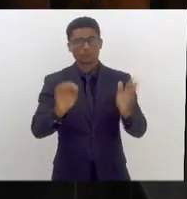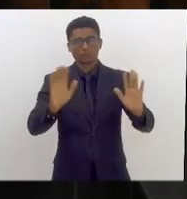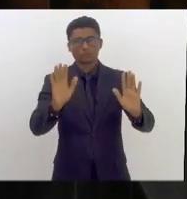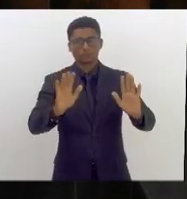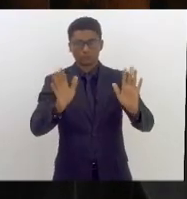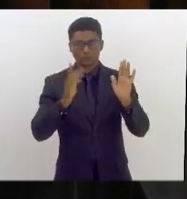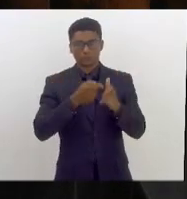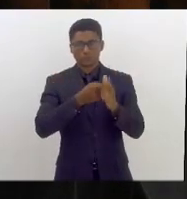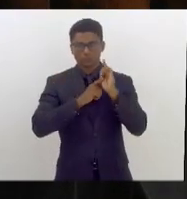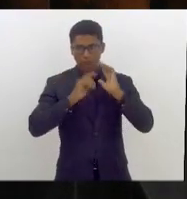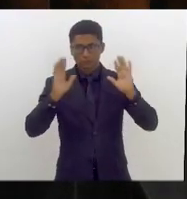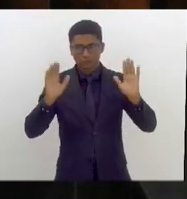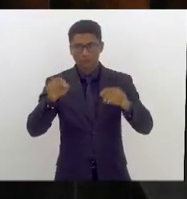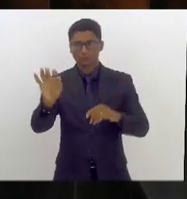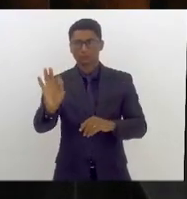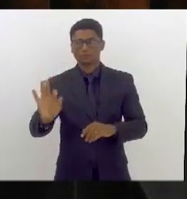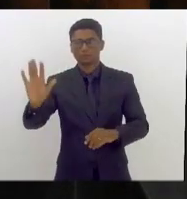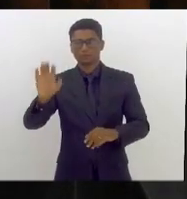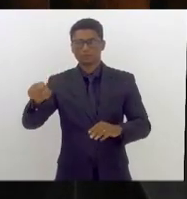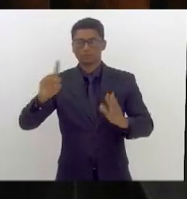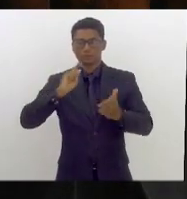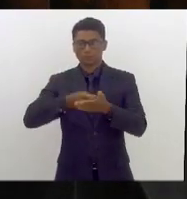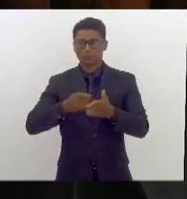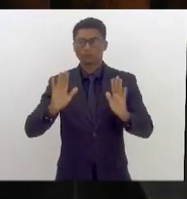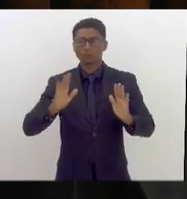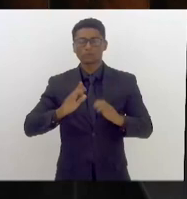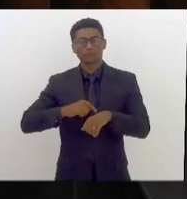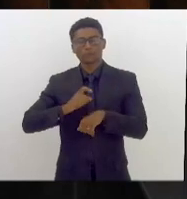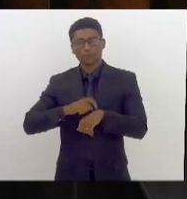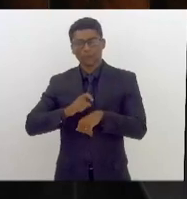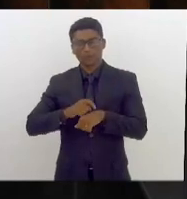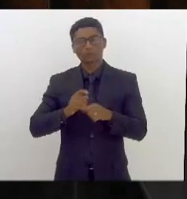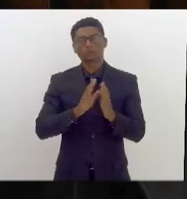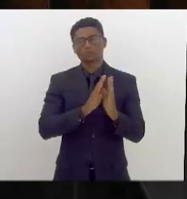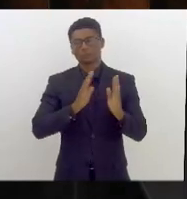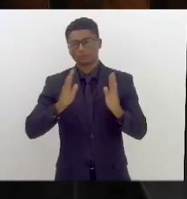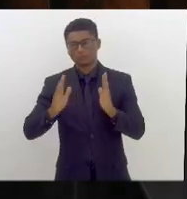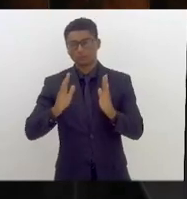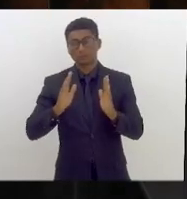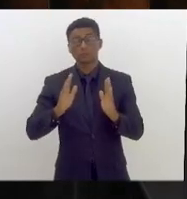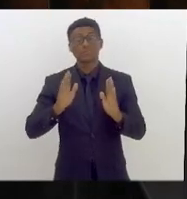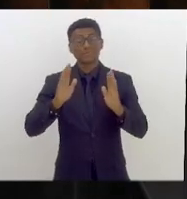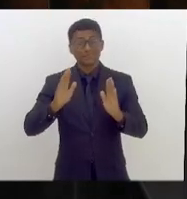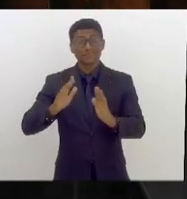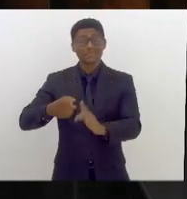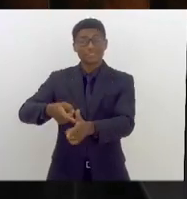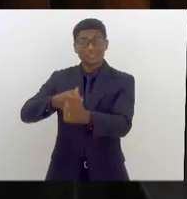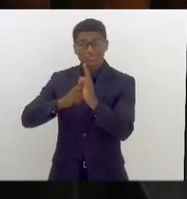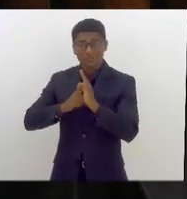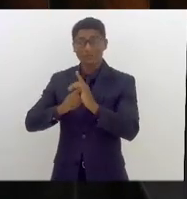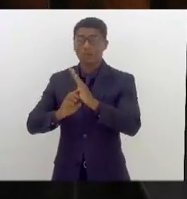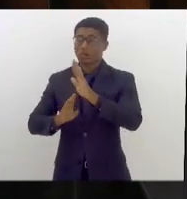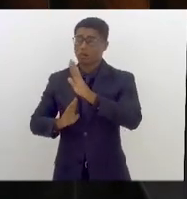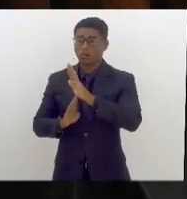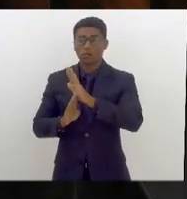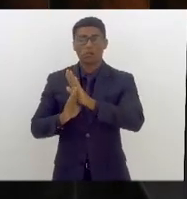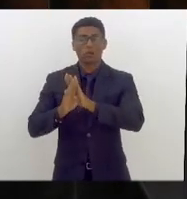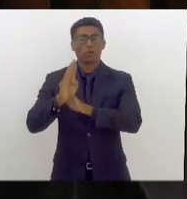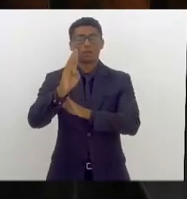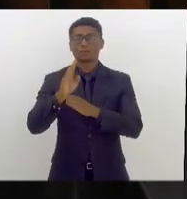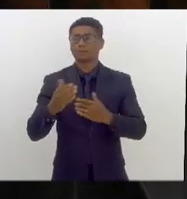dívida, a dívida que tem com a União, mas essa dívida segue contando, segue sendo